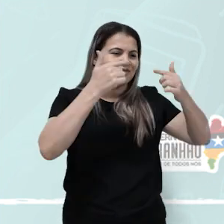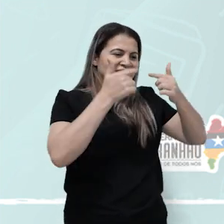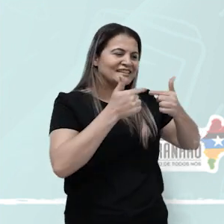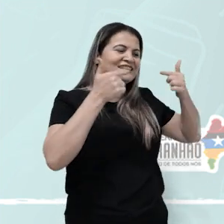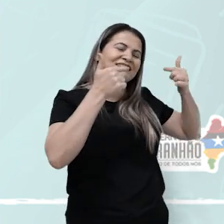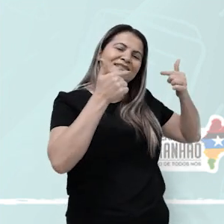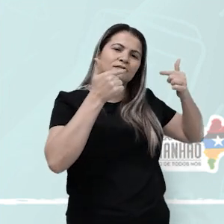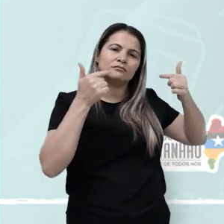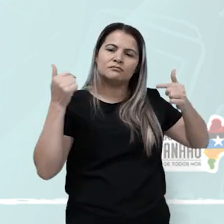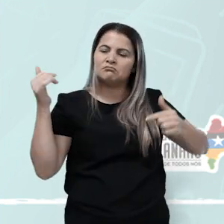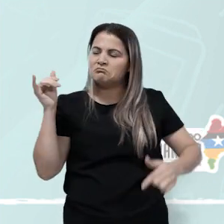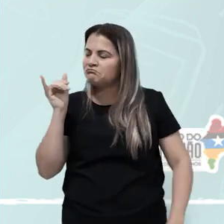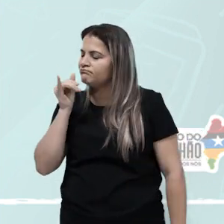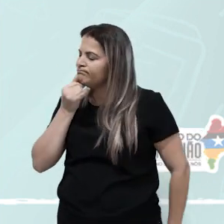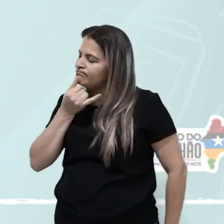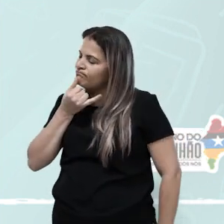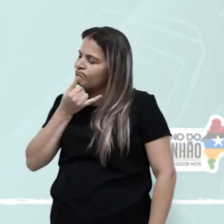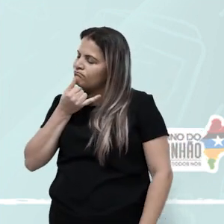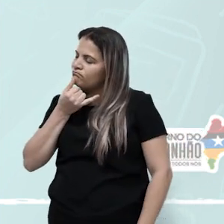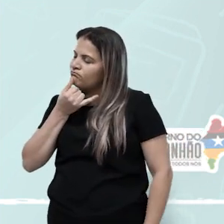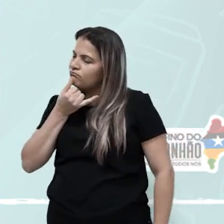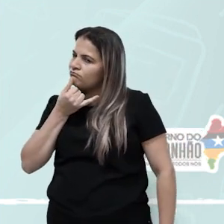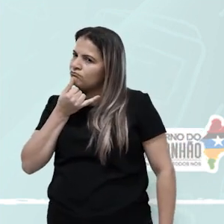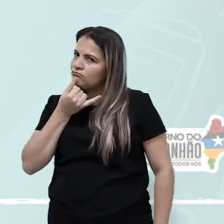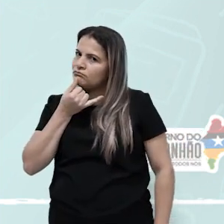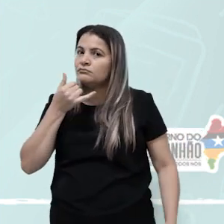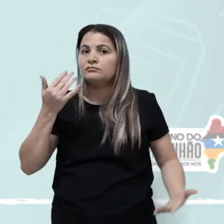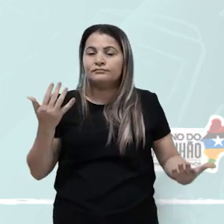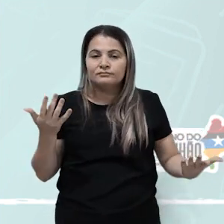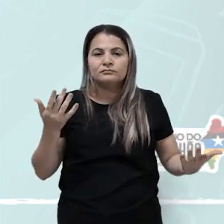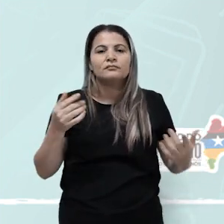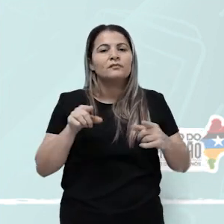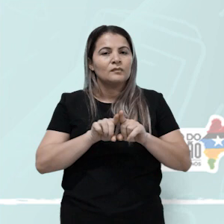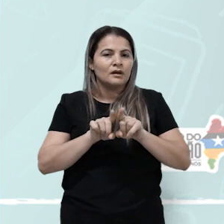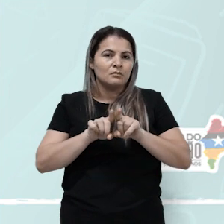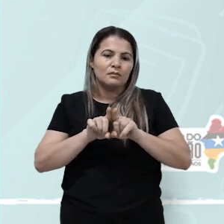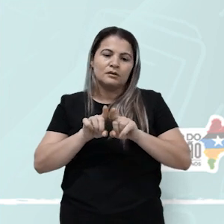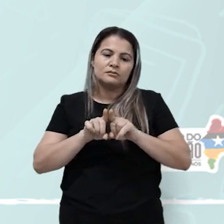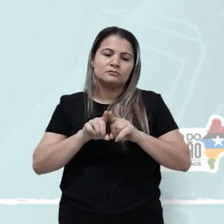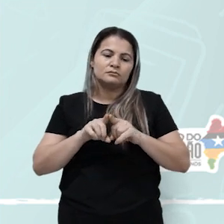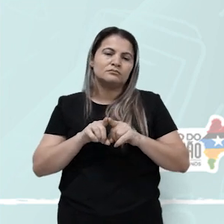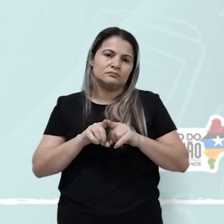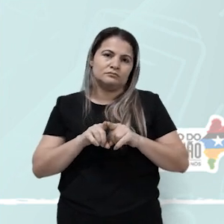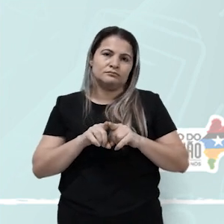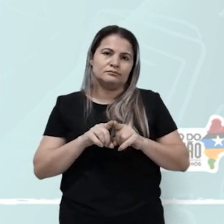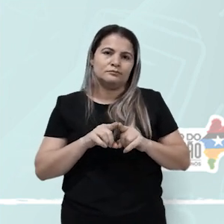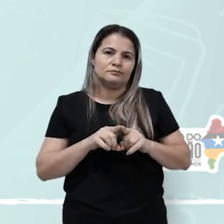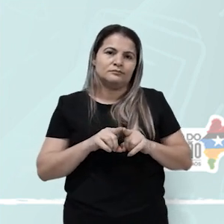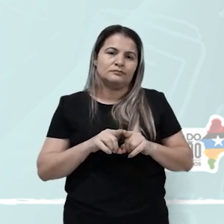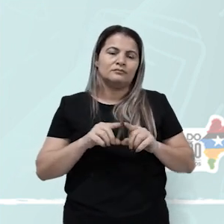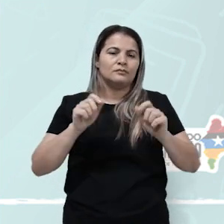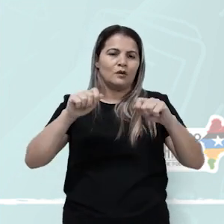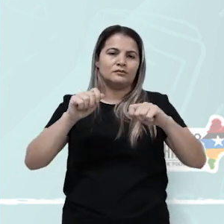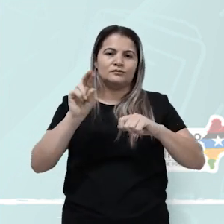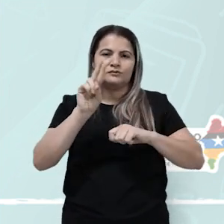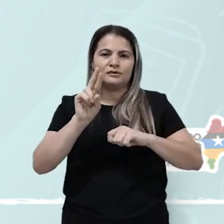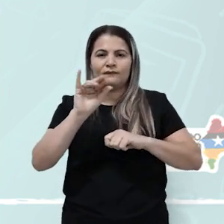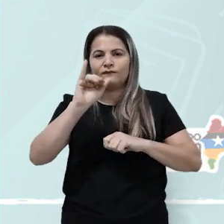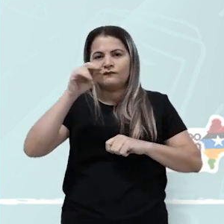feliz. Sad, triste. Infeliz também pode ser usado, aí é só colocar o prefixo